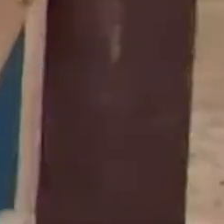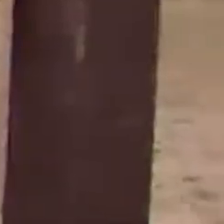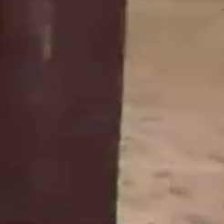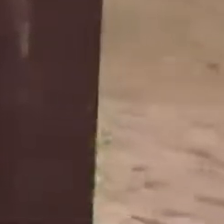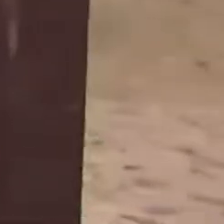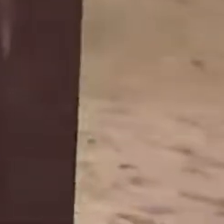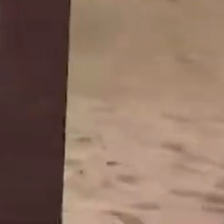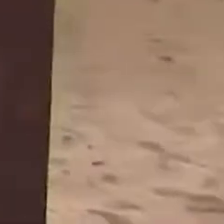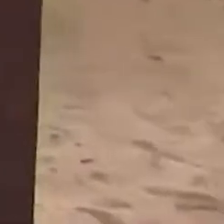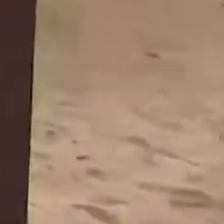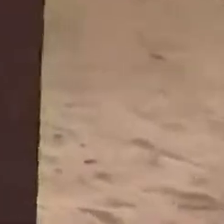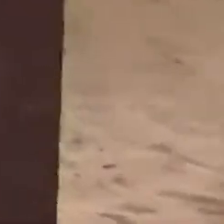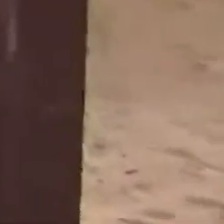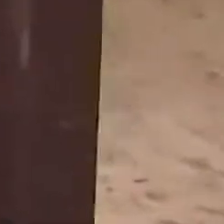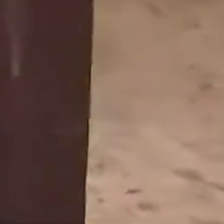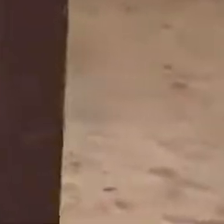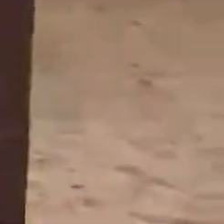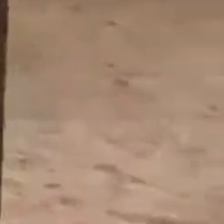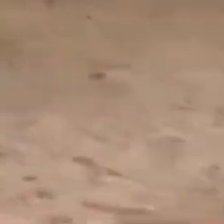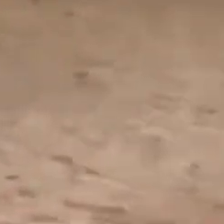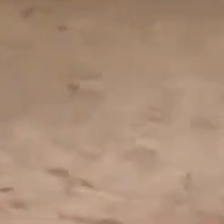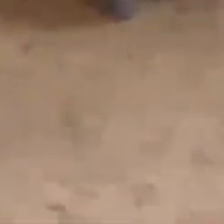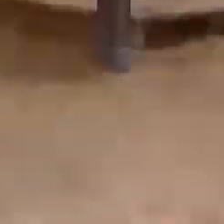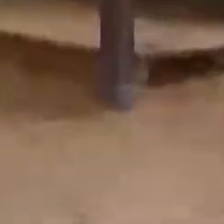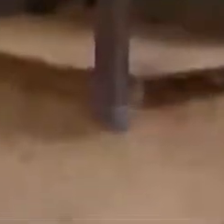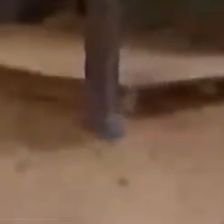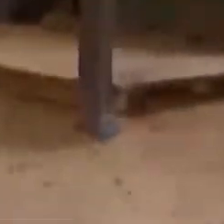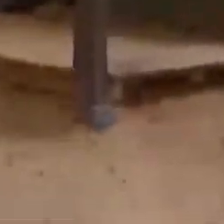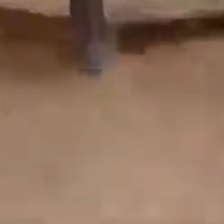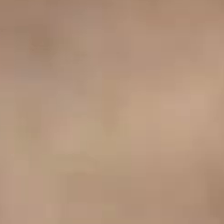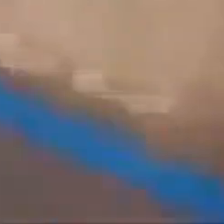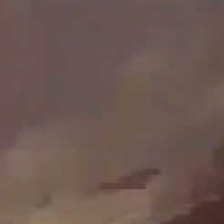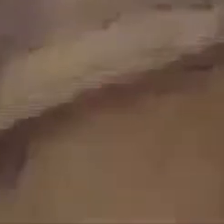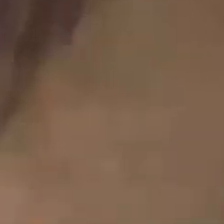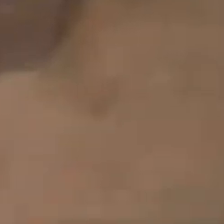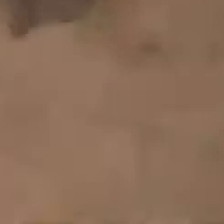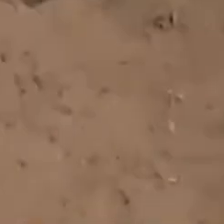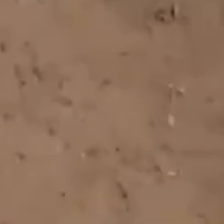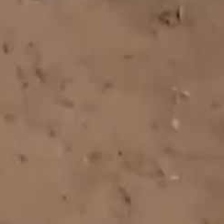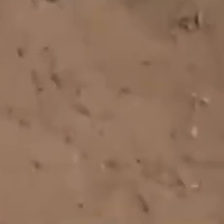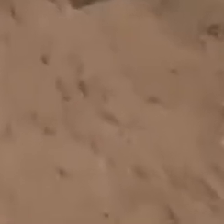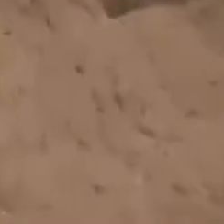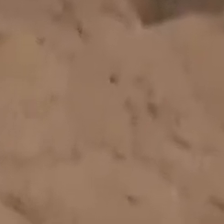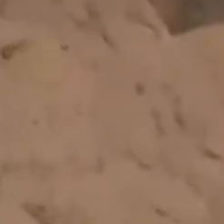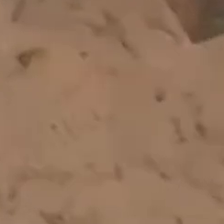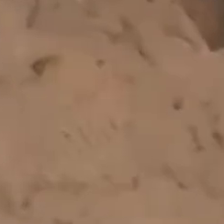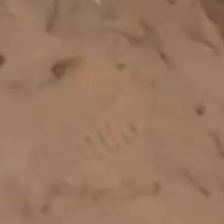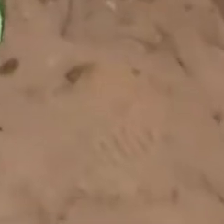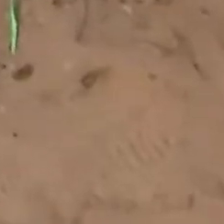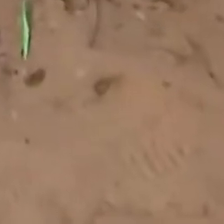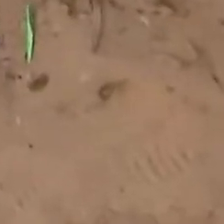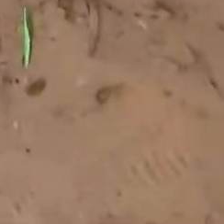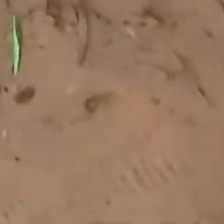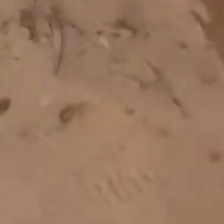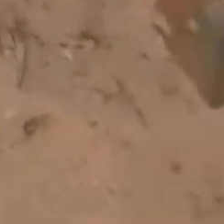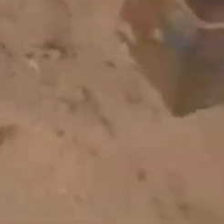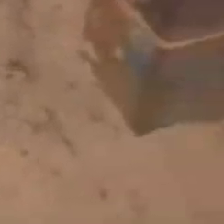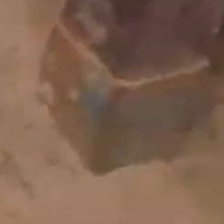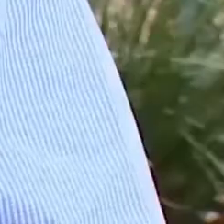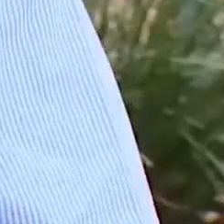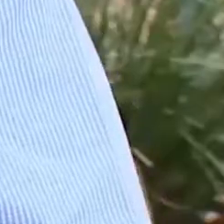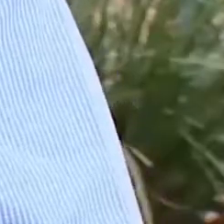feitos reparos nos brinquedos. A corda do escorregador do parquinho estava rompida antes de ser